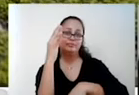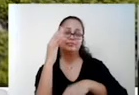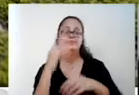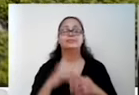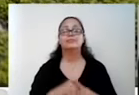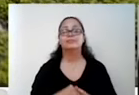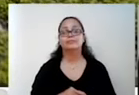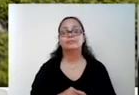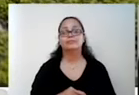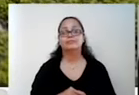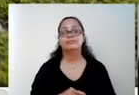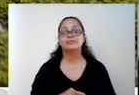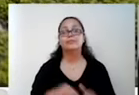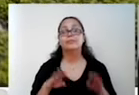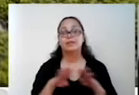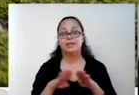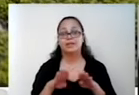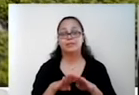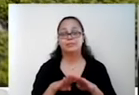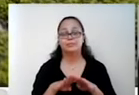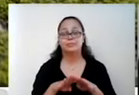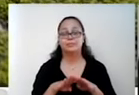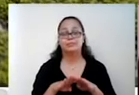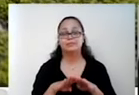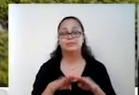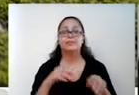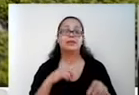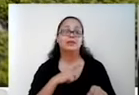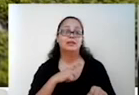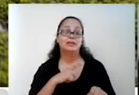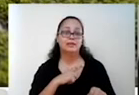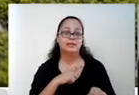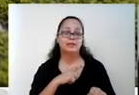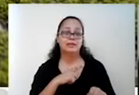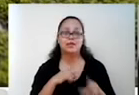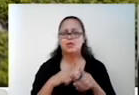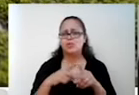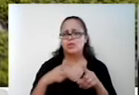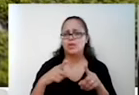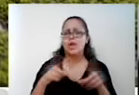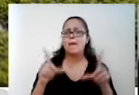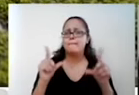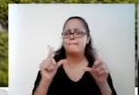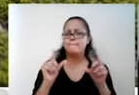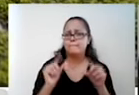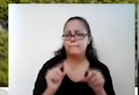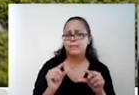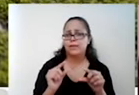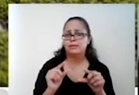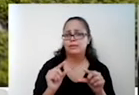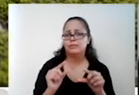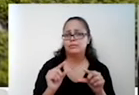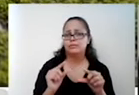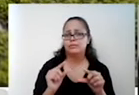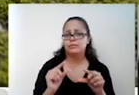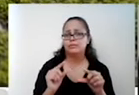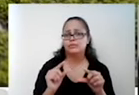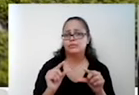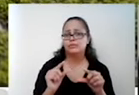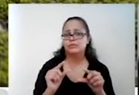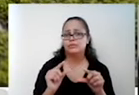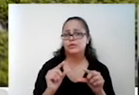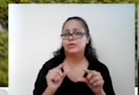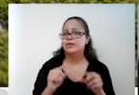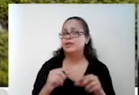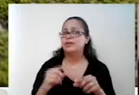subterrâneos. Além disso, as briófitas, elas têm tamanhos bem pequenos. Elas não atingem altas altitudes, não ficam